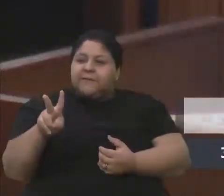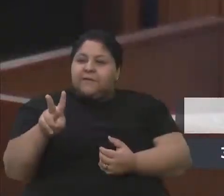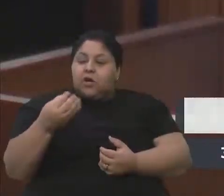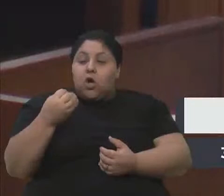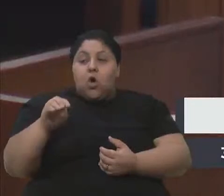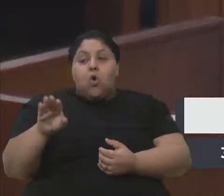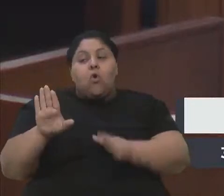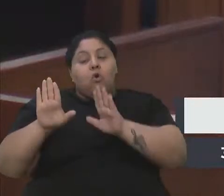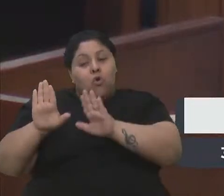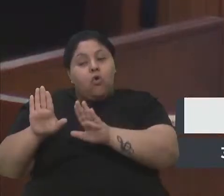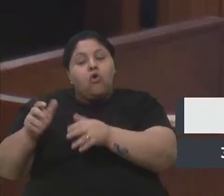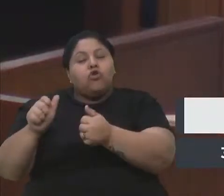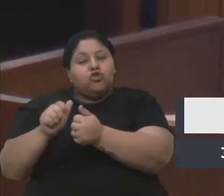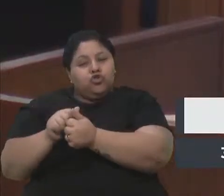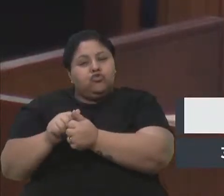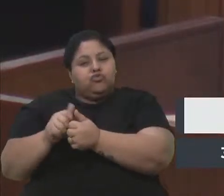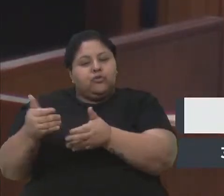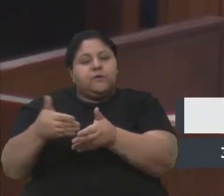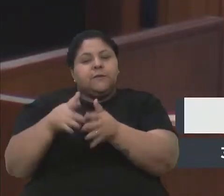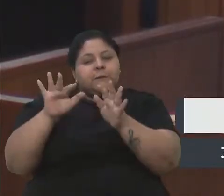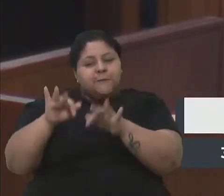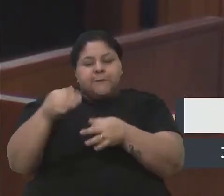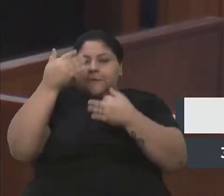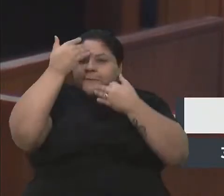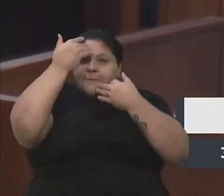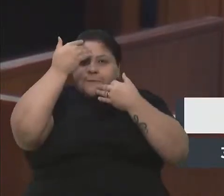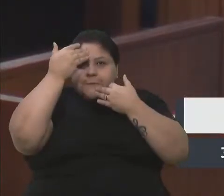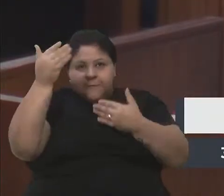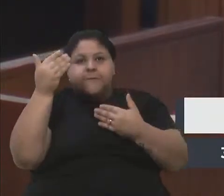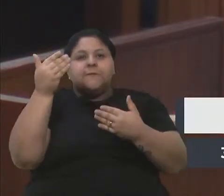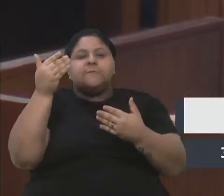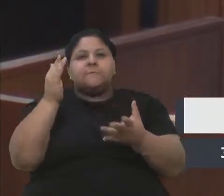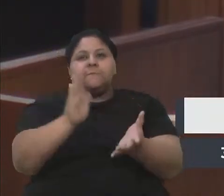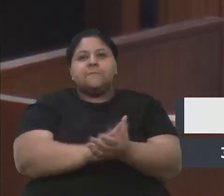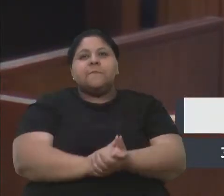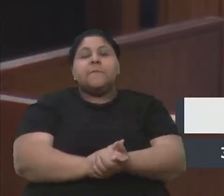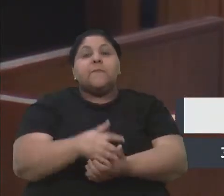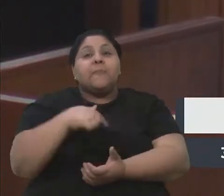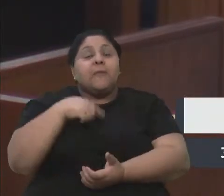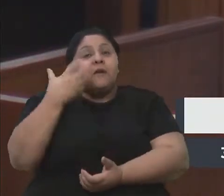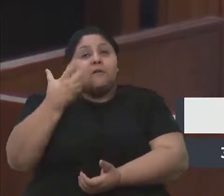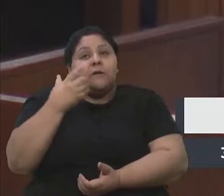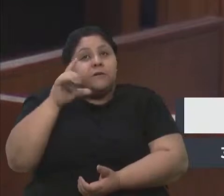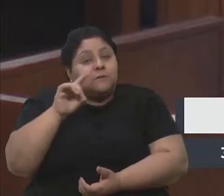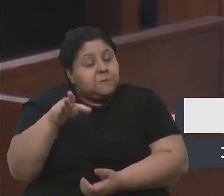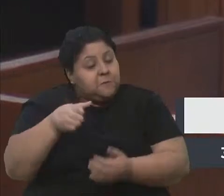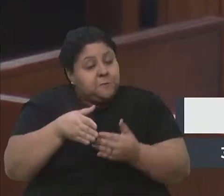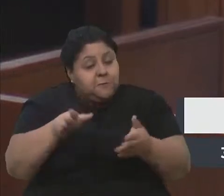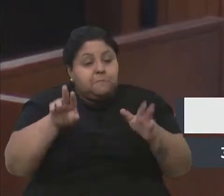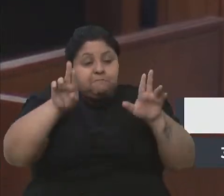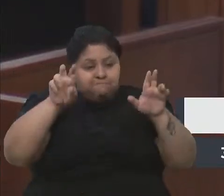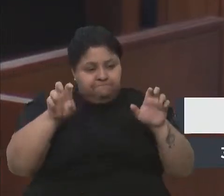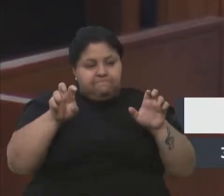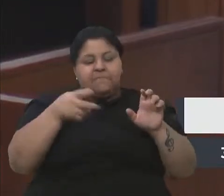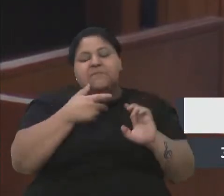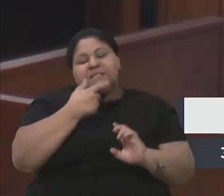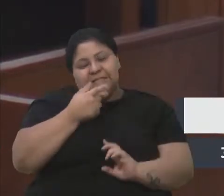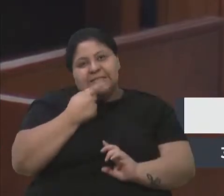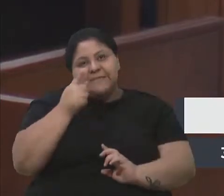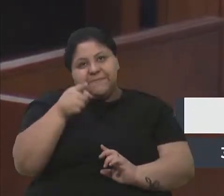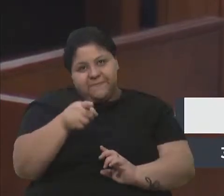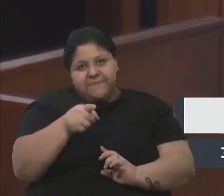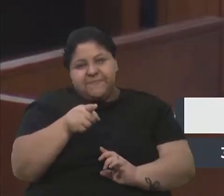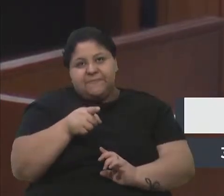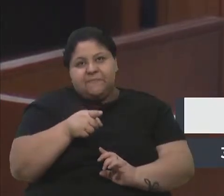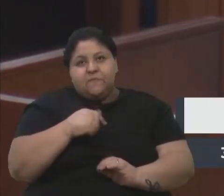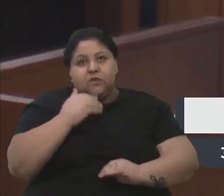permaneceram conosco até o fim, o meu agradecimento. E aí eu quero só abrir um parênteses e confessar a vocês aqui que quando